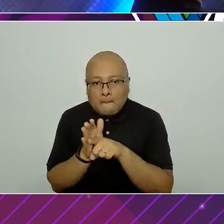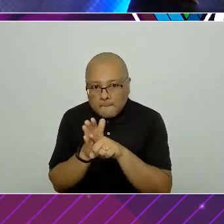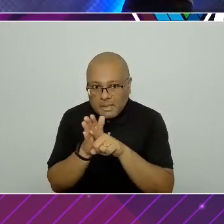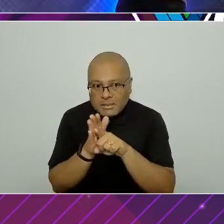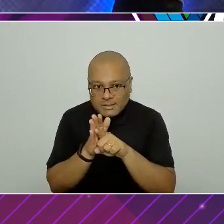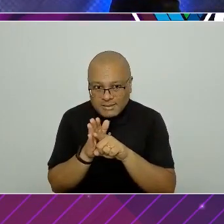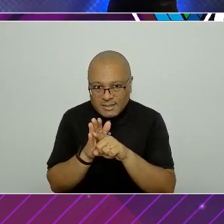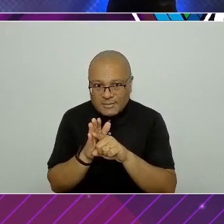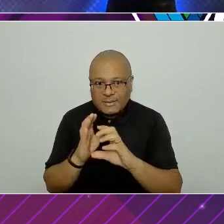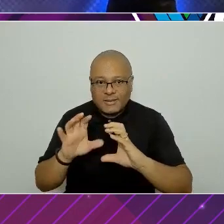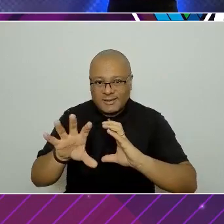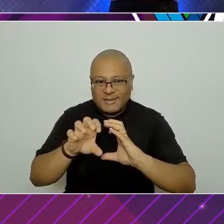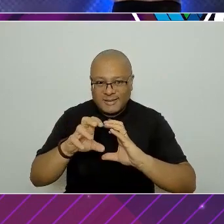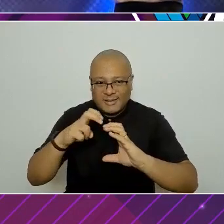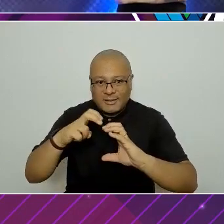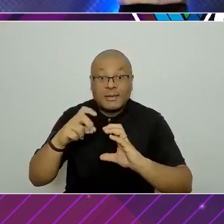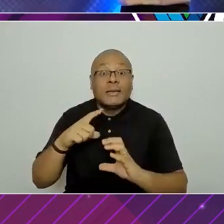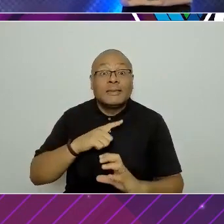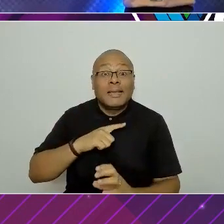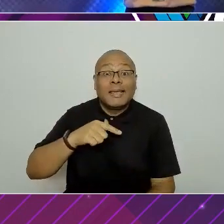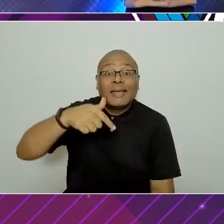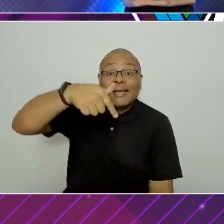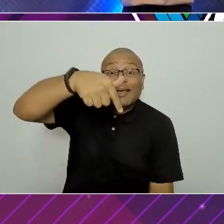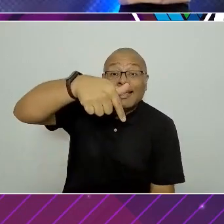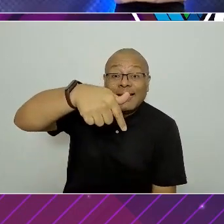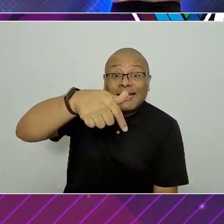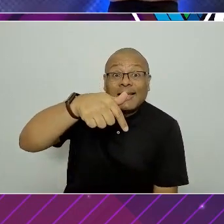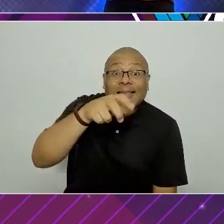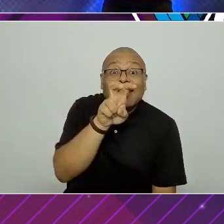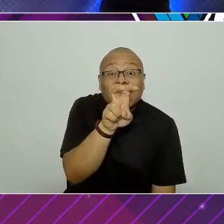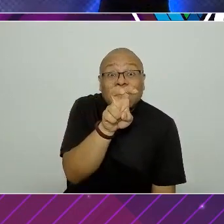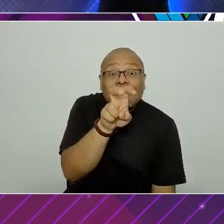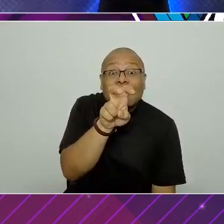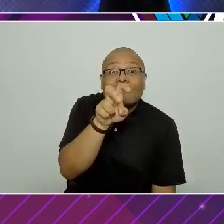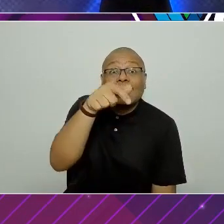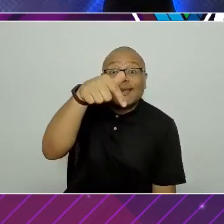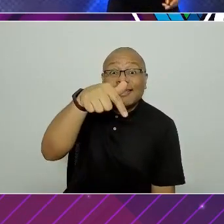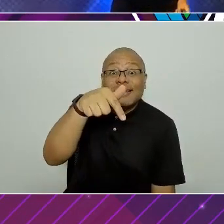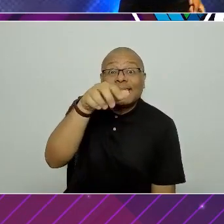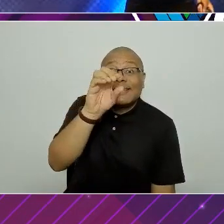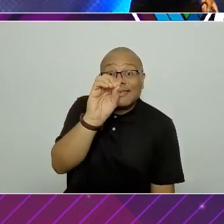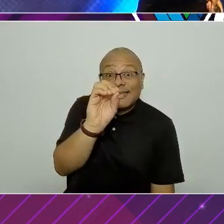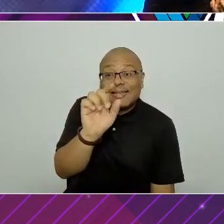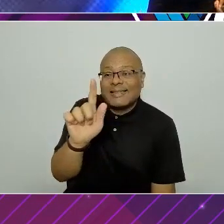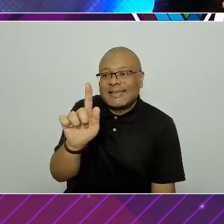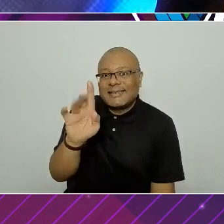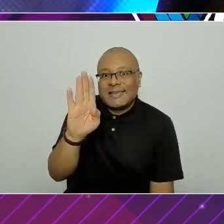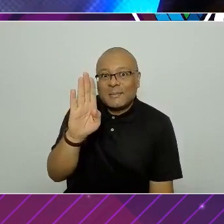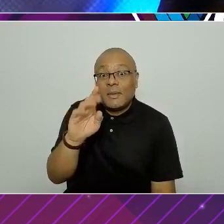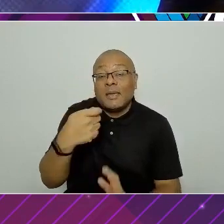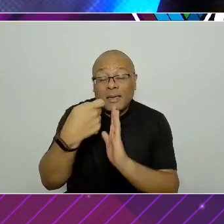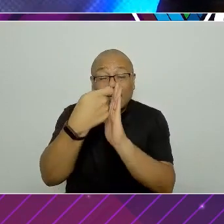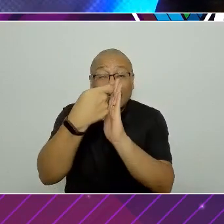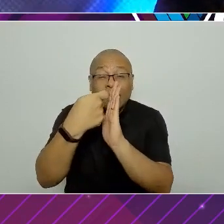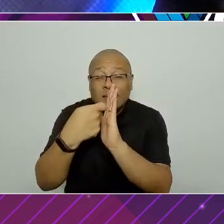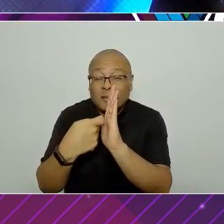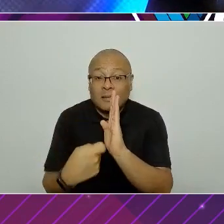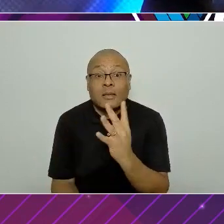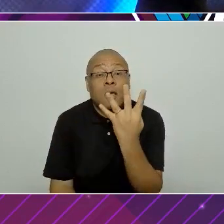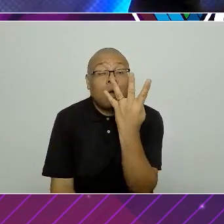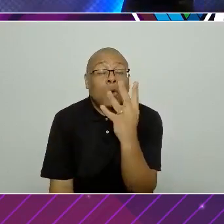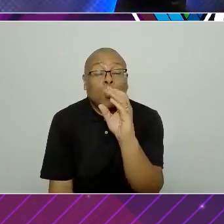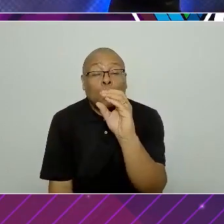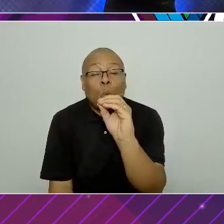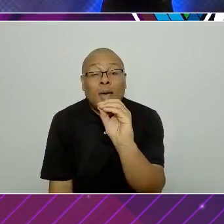chat, 570 gigabytes de texto, né? Equivalente a 40 bi de palavras. Então, olha só, né? É bastante coisa,